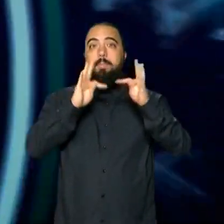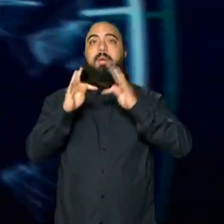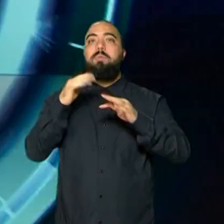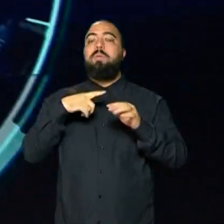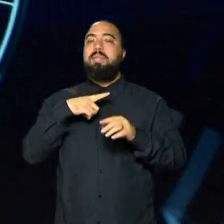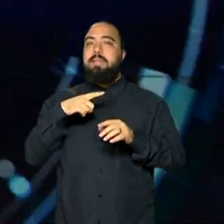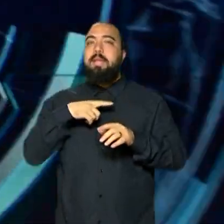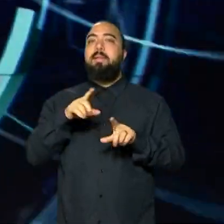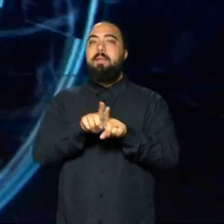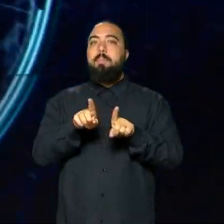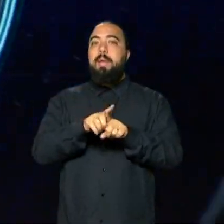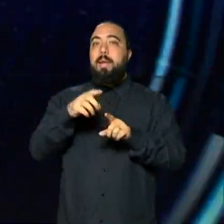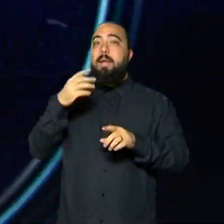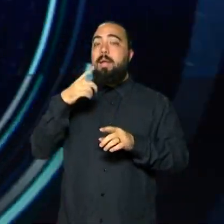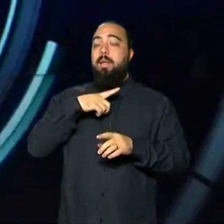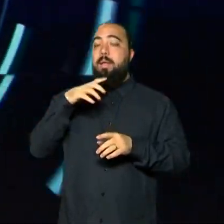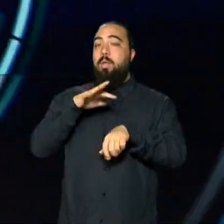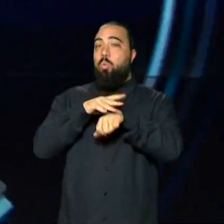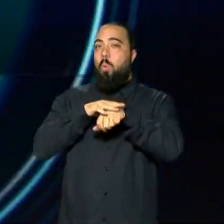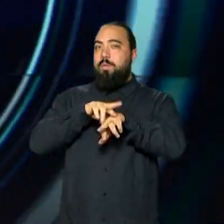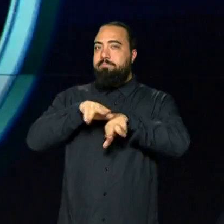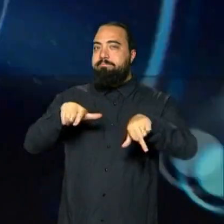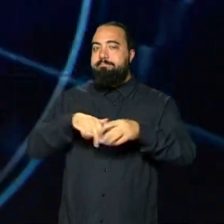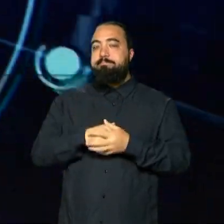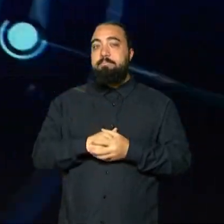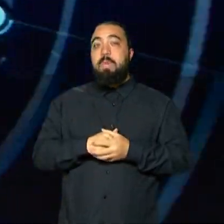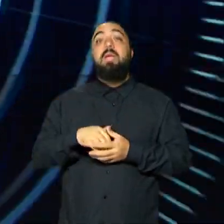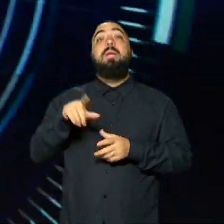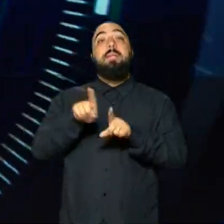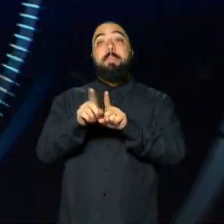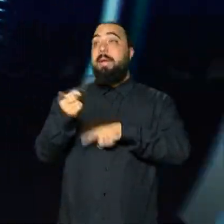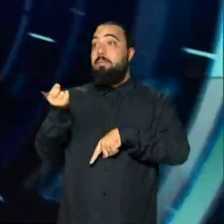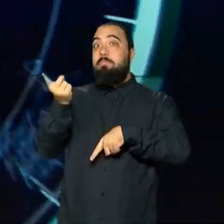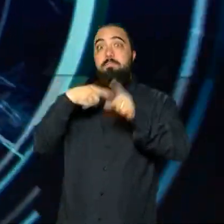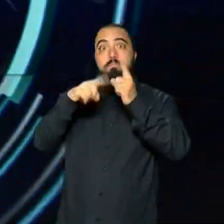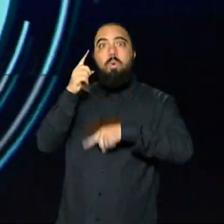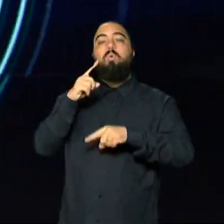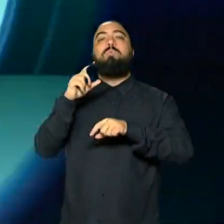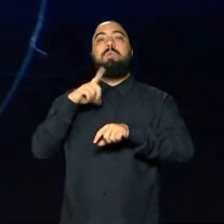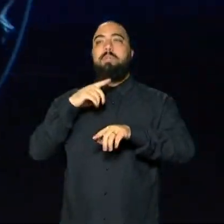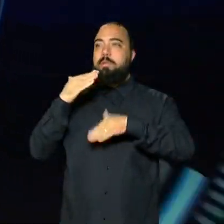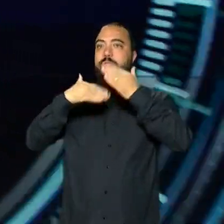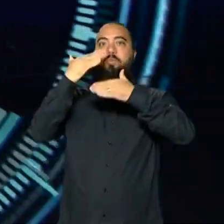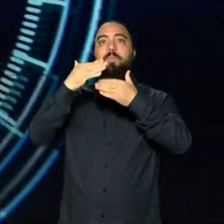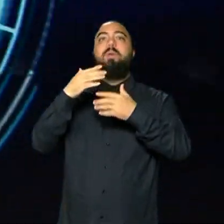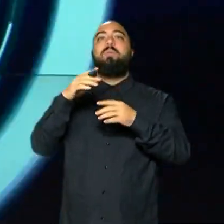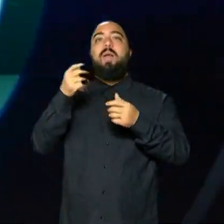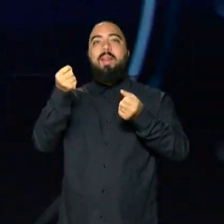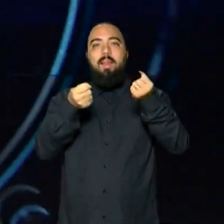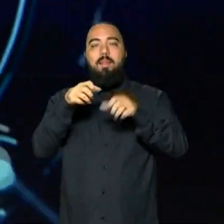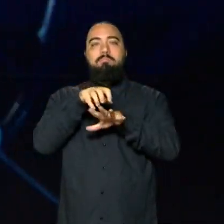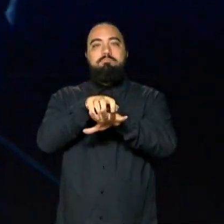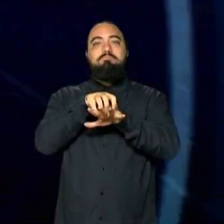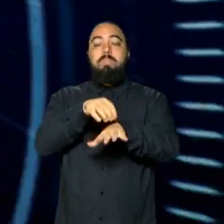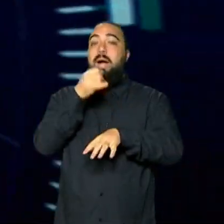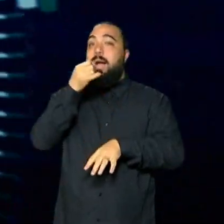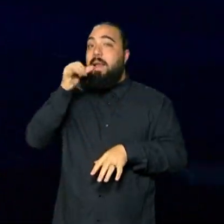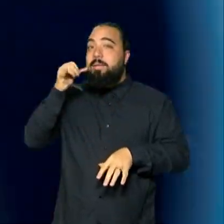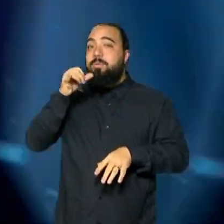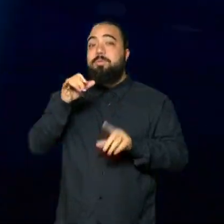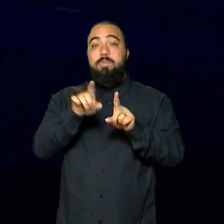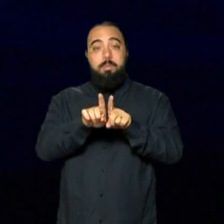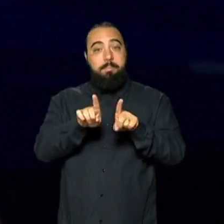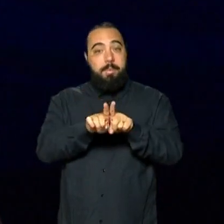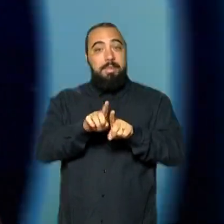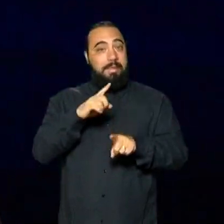Parkinson. Vamos ver também algumas ações inovadoras voltadas para o desenvolvimento de veículos elétricos. E tem ainda